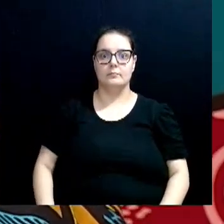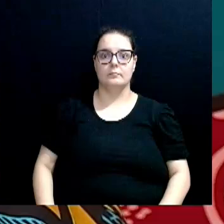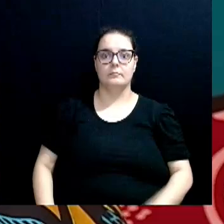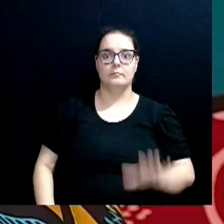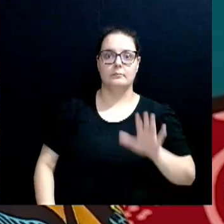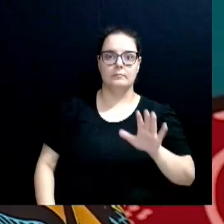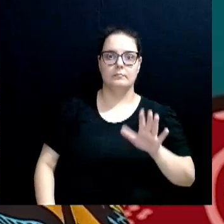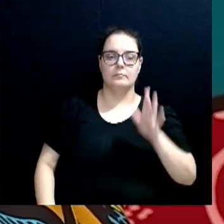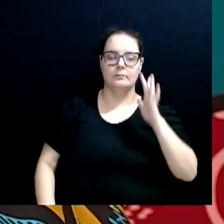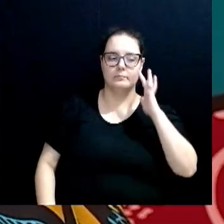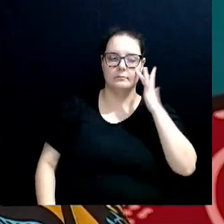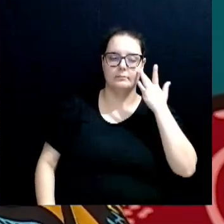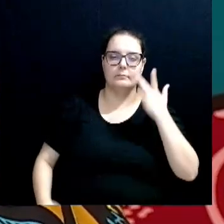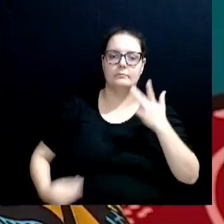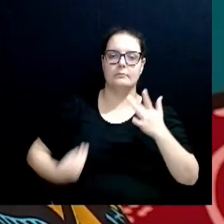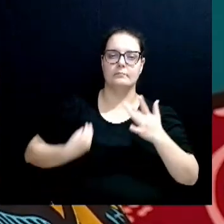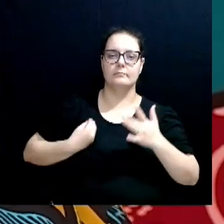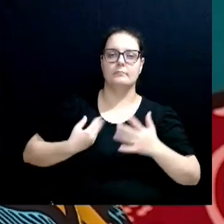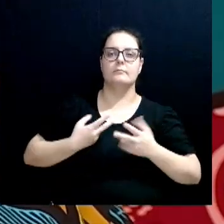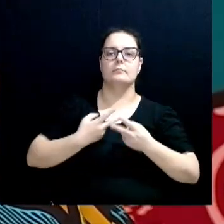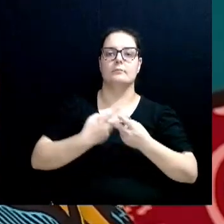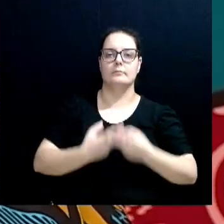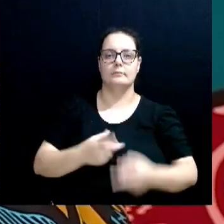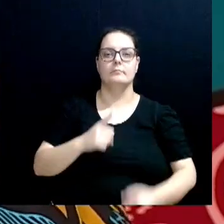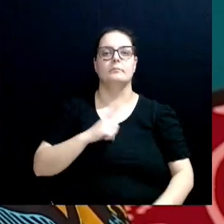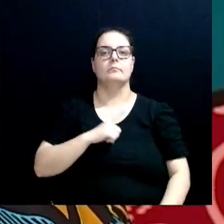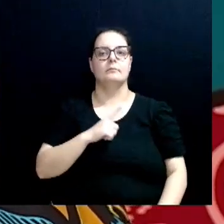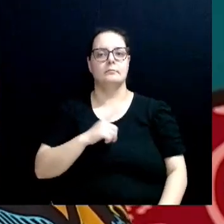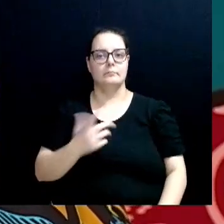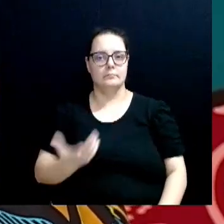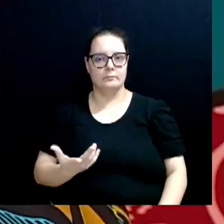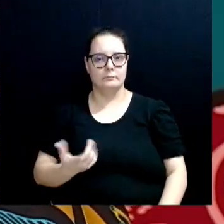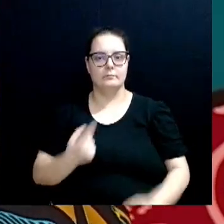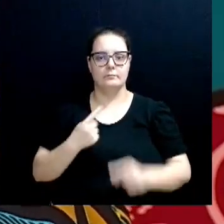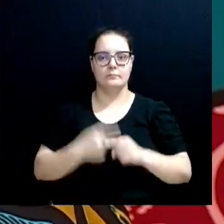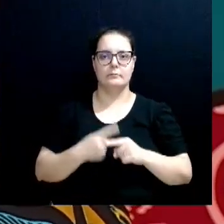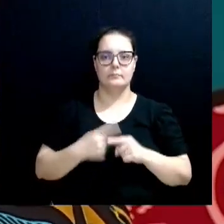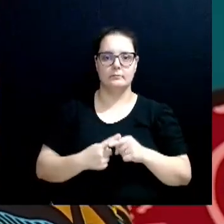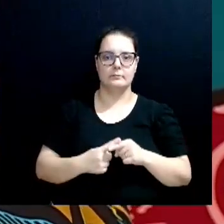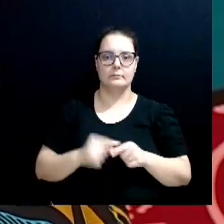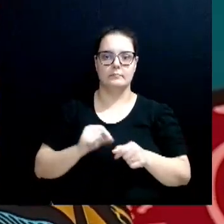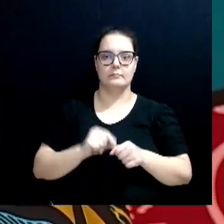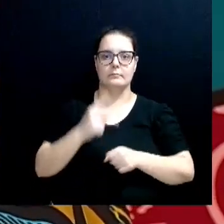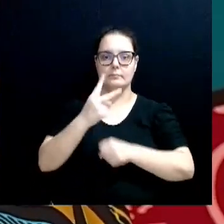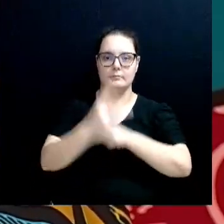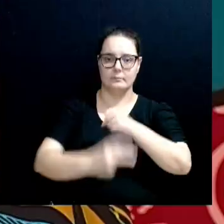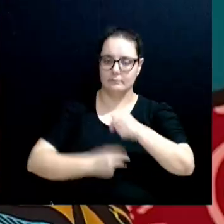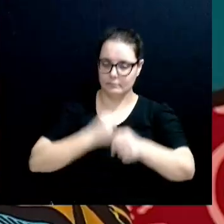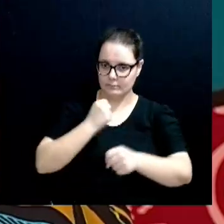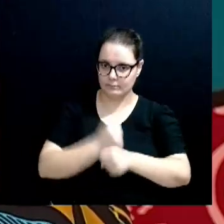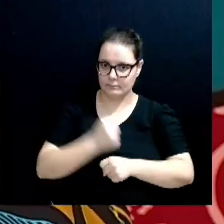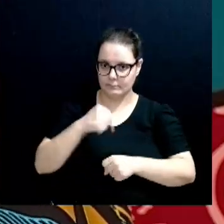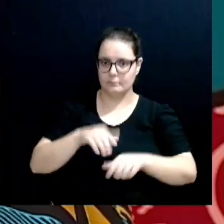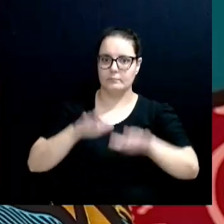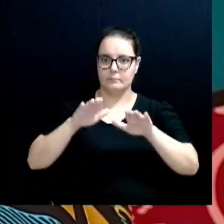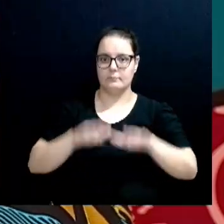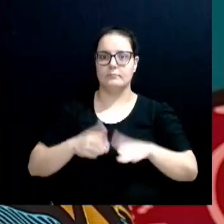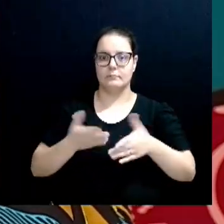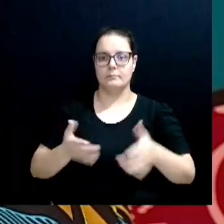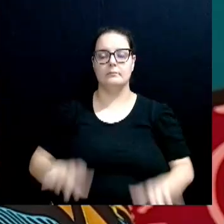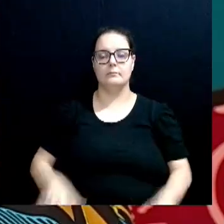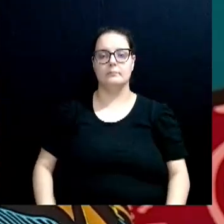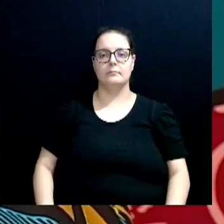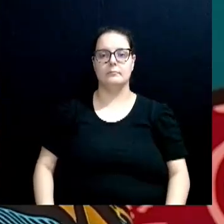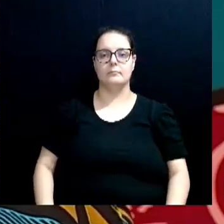vida a gente precisa ter muita paciência, porque fazem só 2 anos que ele está instalado. E